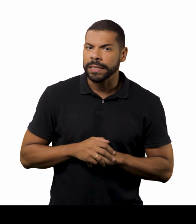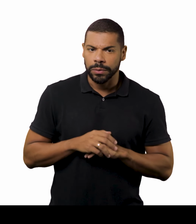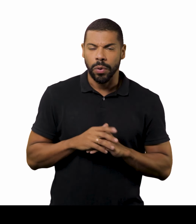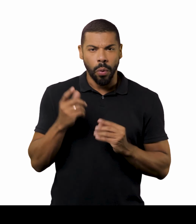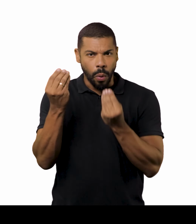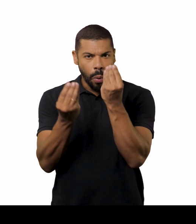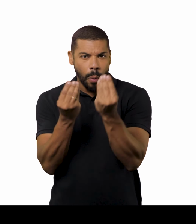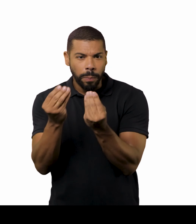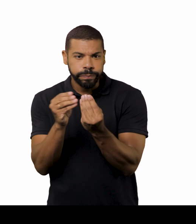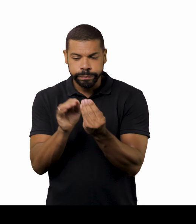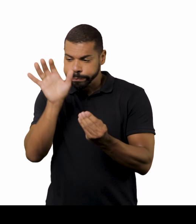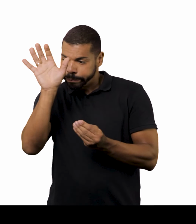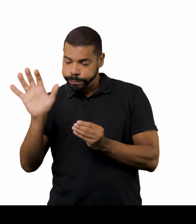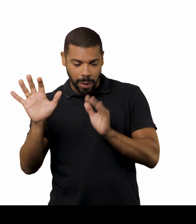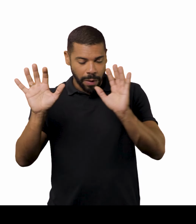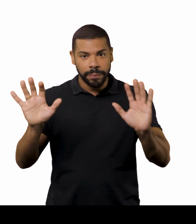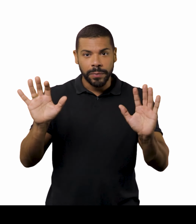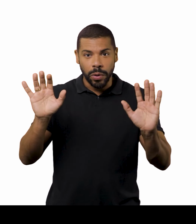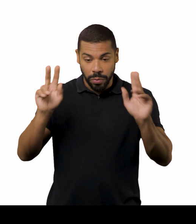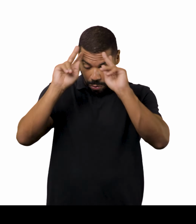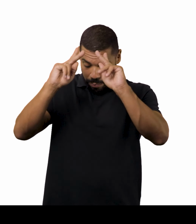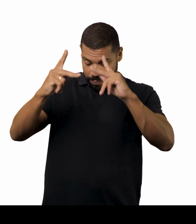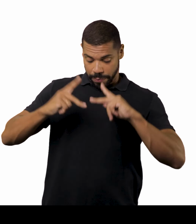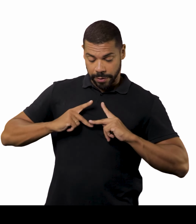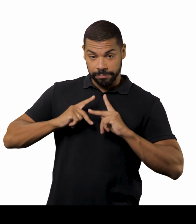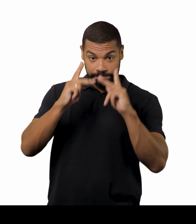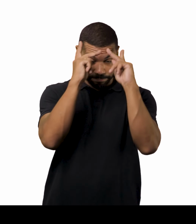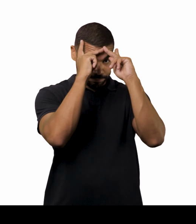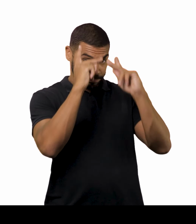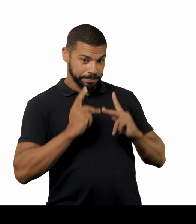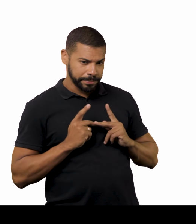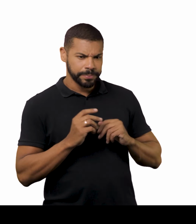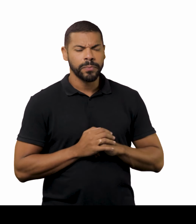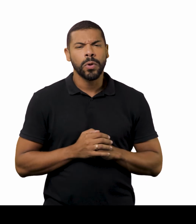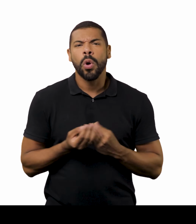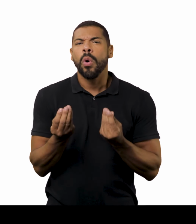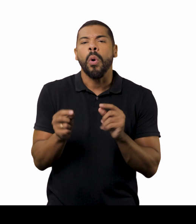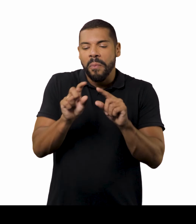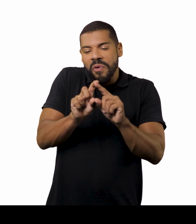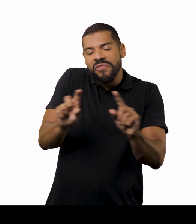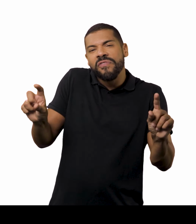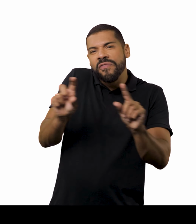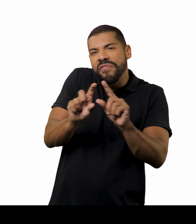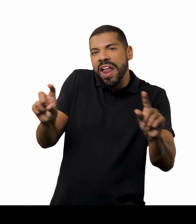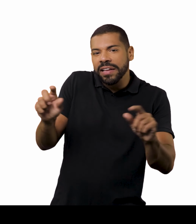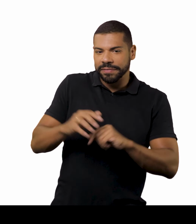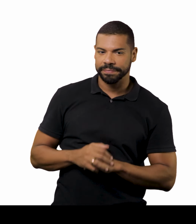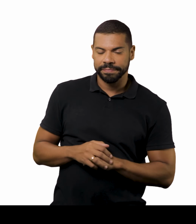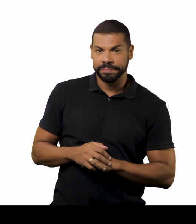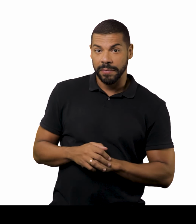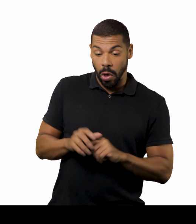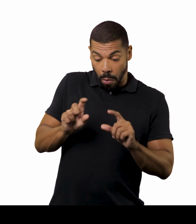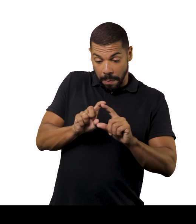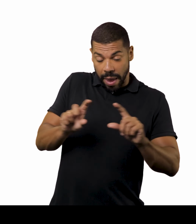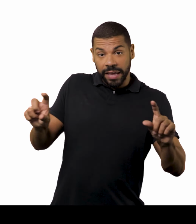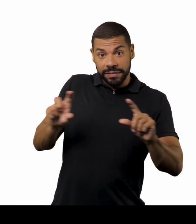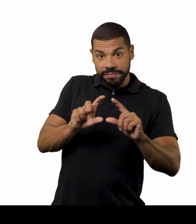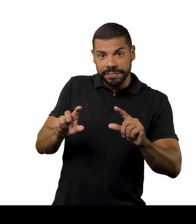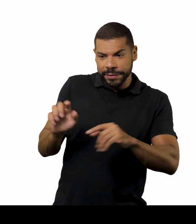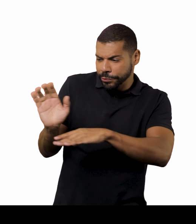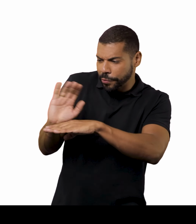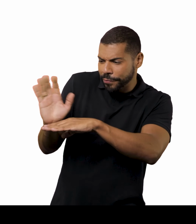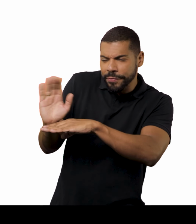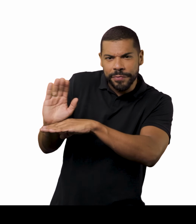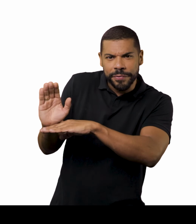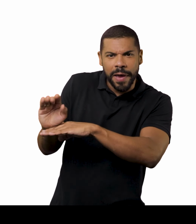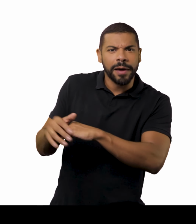numa câmara de eco, onde a gente só se vê a nós mesmos. O título eu pensei dessa frase, assim, que é uma frase que a gente vê muito